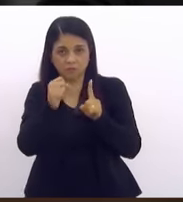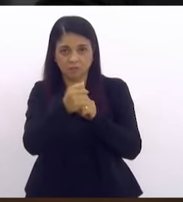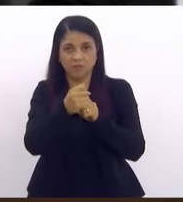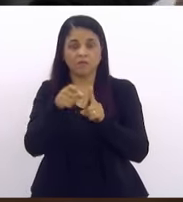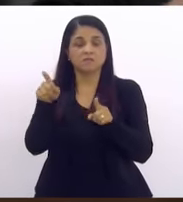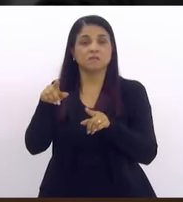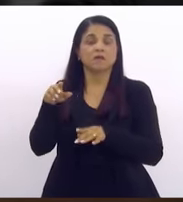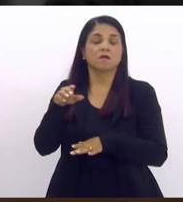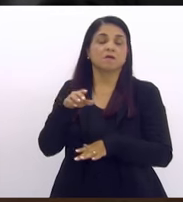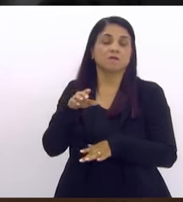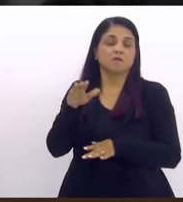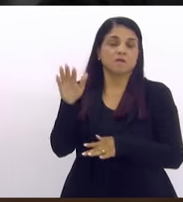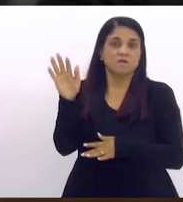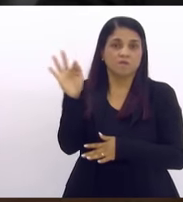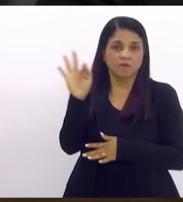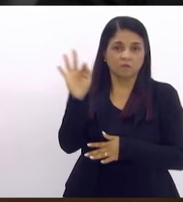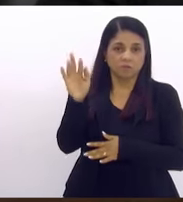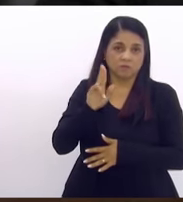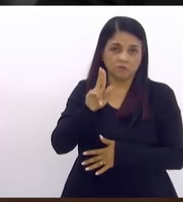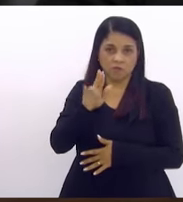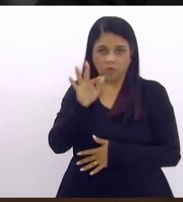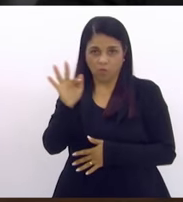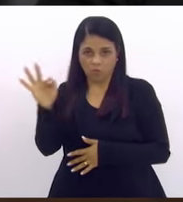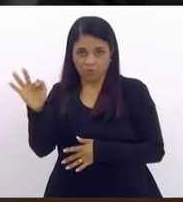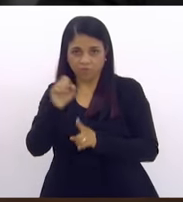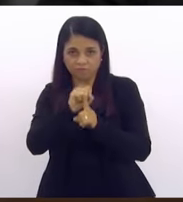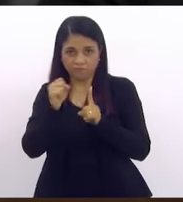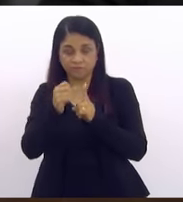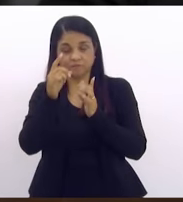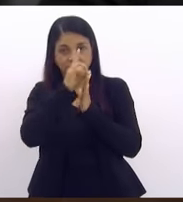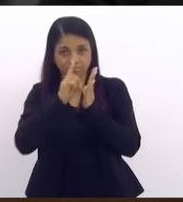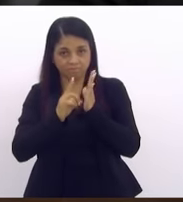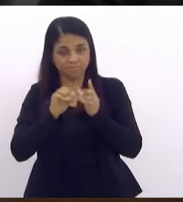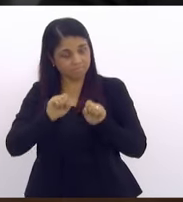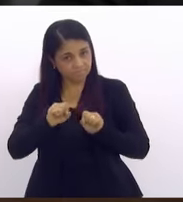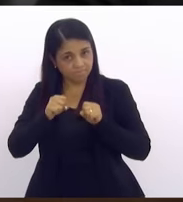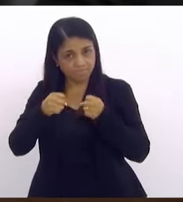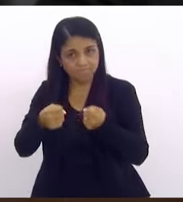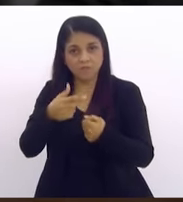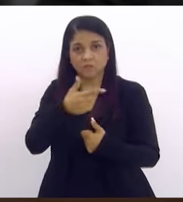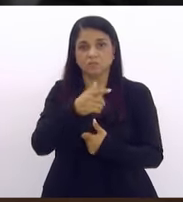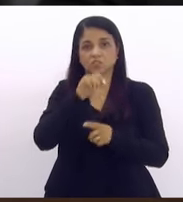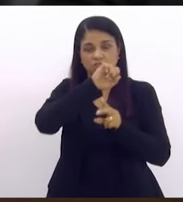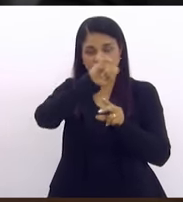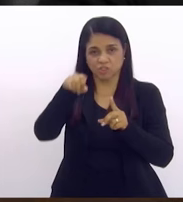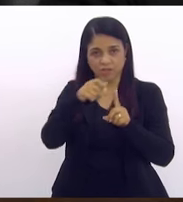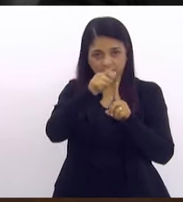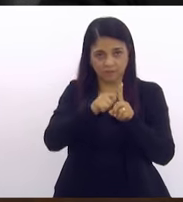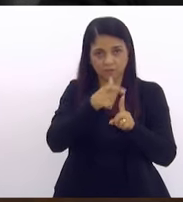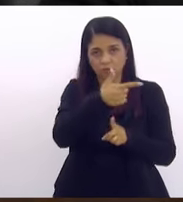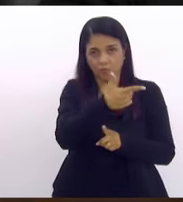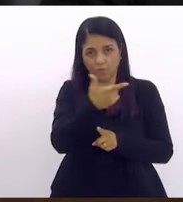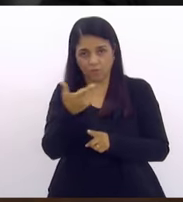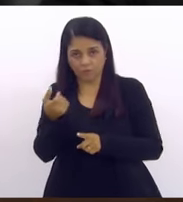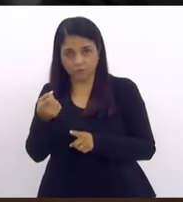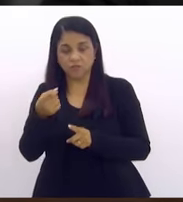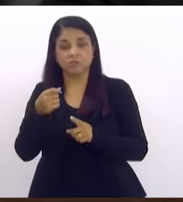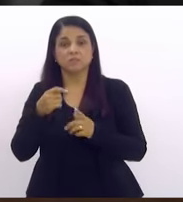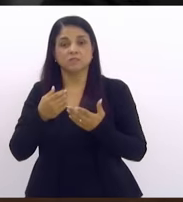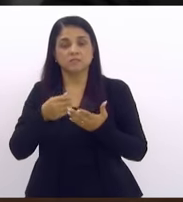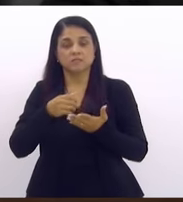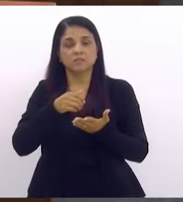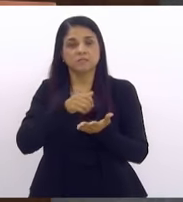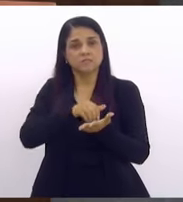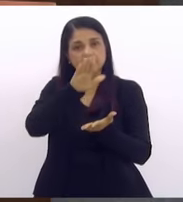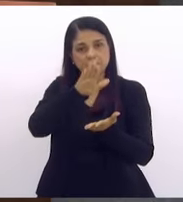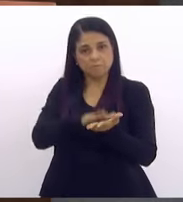e de Direito da uf defendendo dissertação em janeiro de 2020 sob o título desemprego e direito